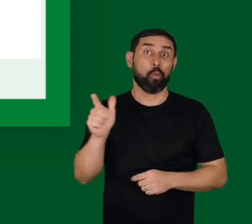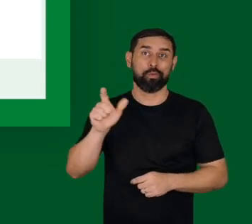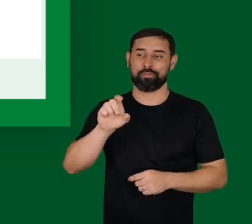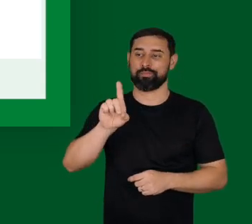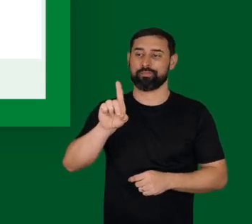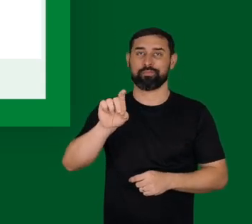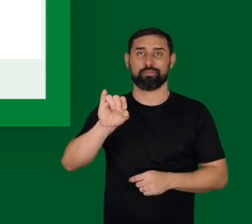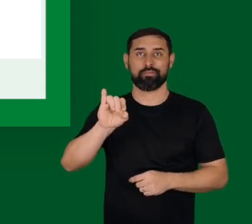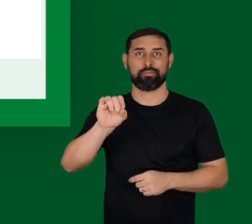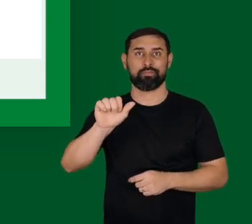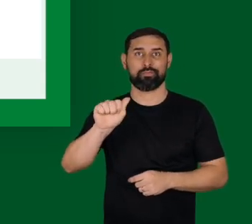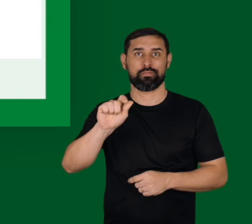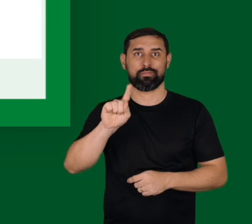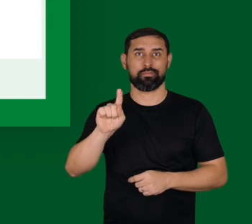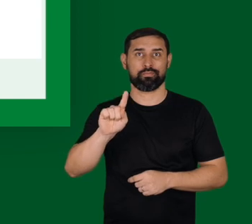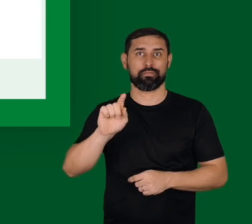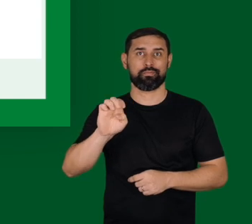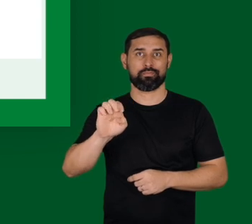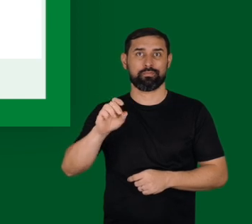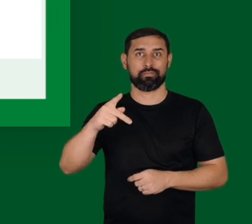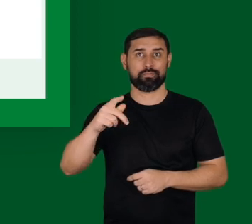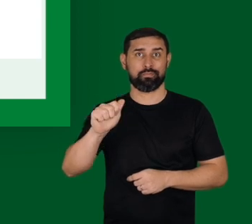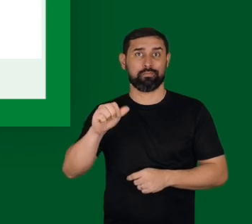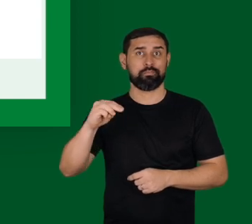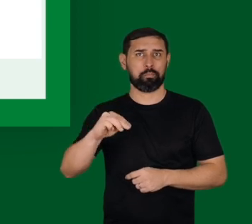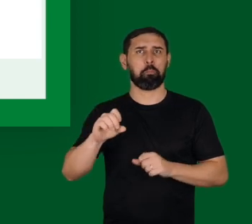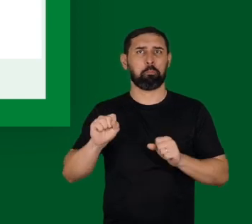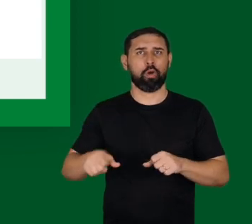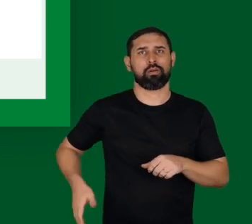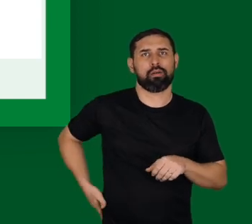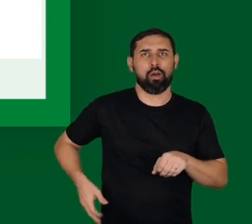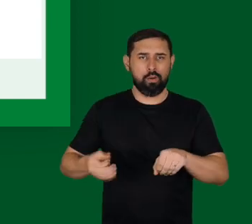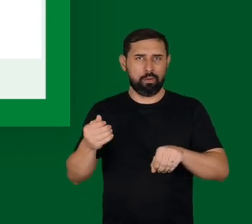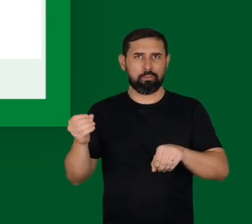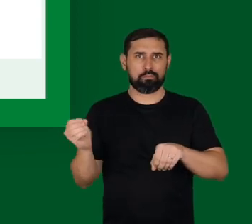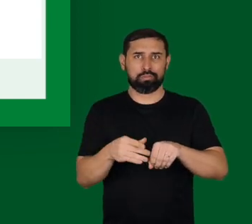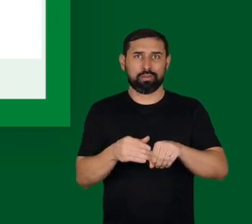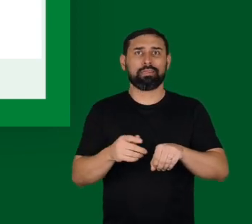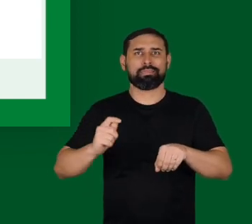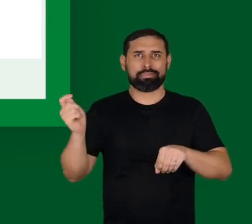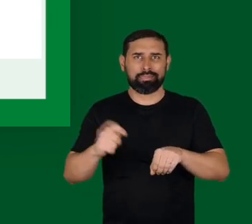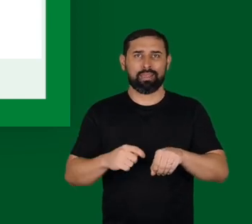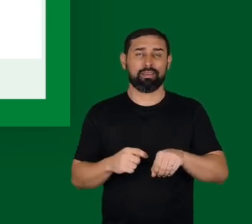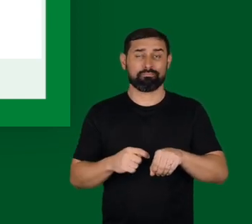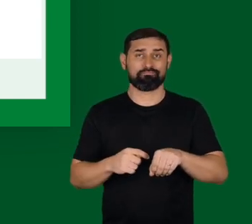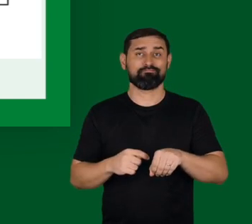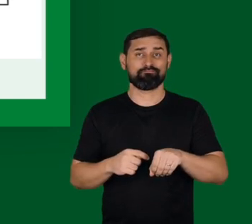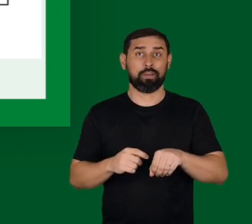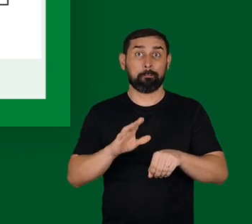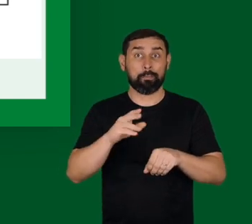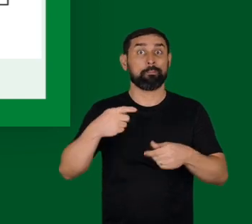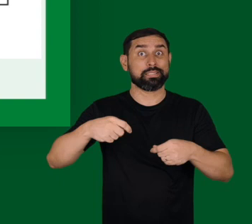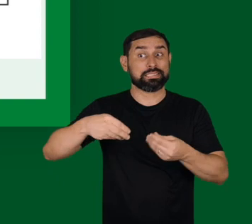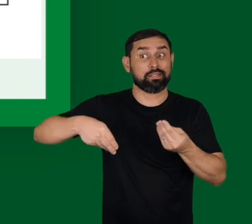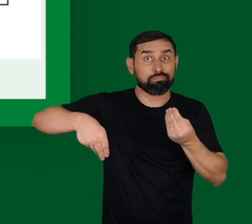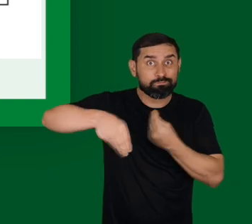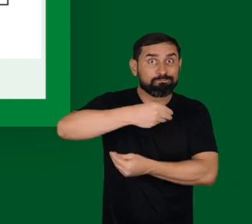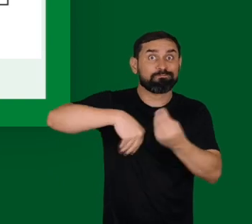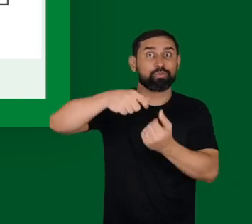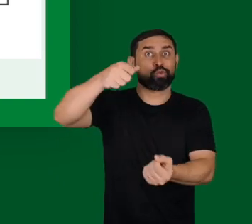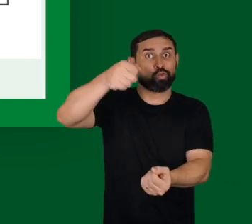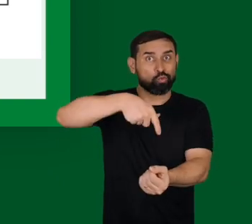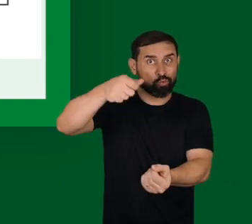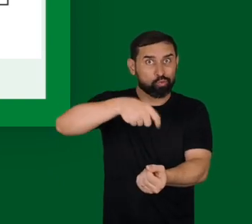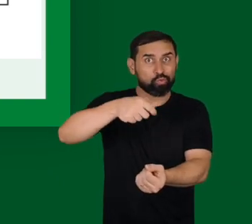dispor, fazer também o nível sérico do anticonvulsivante que ela faz o curso. Convulsionou por 5 ou mais minutos, eu vou